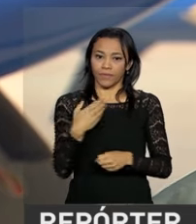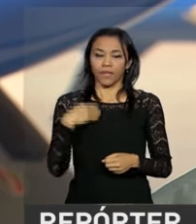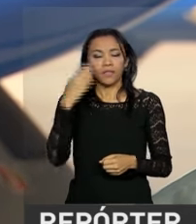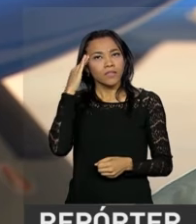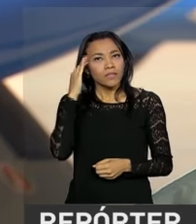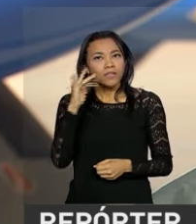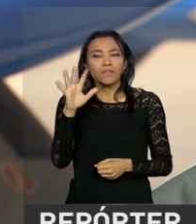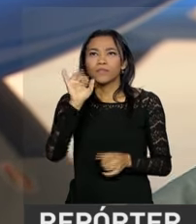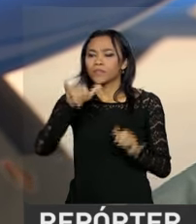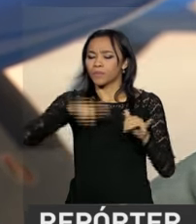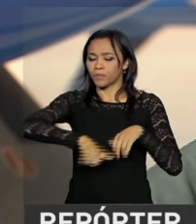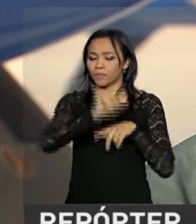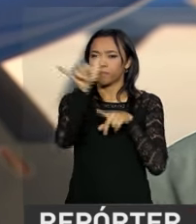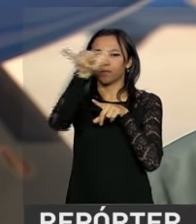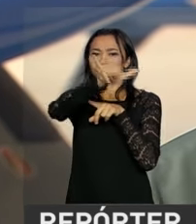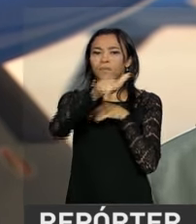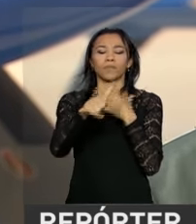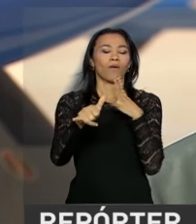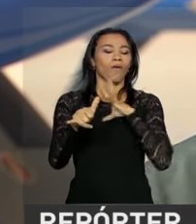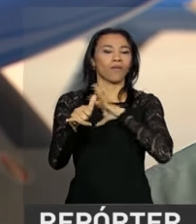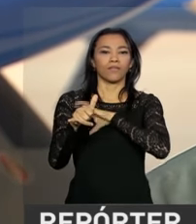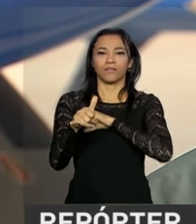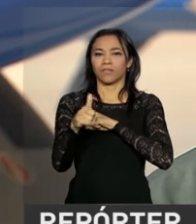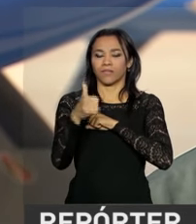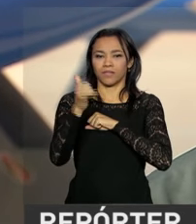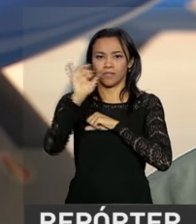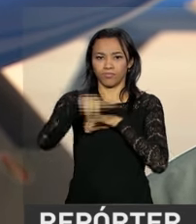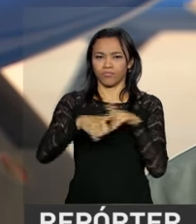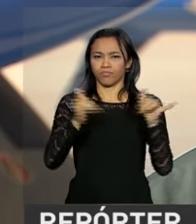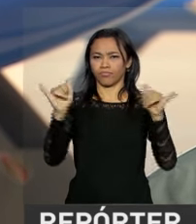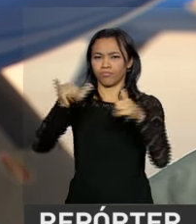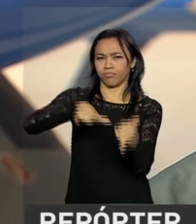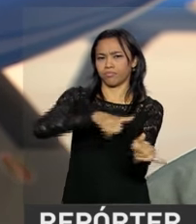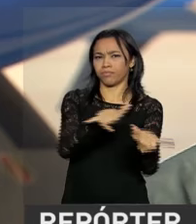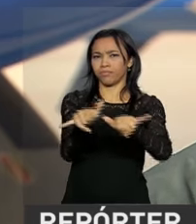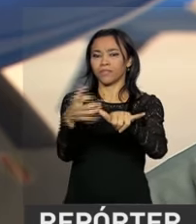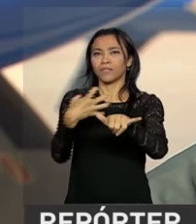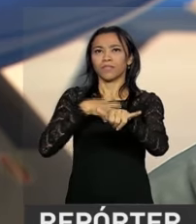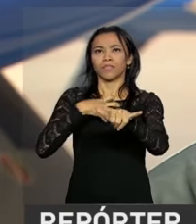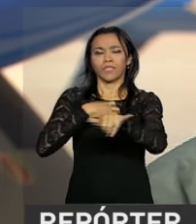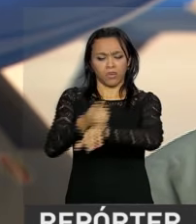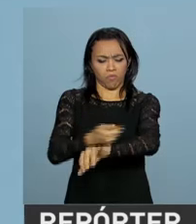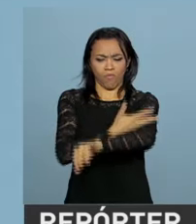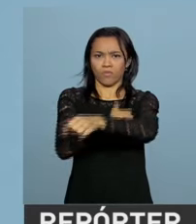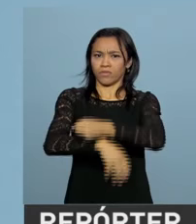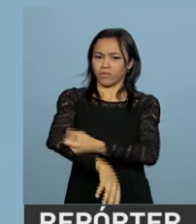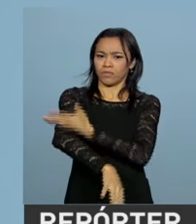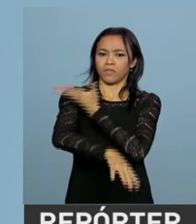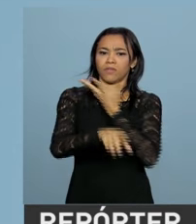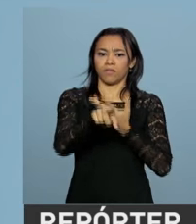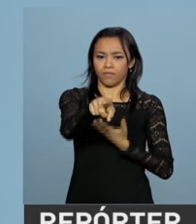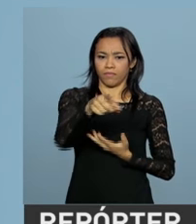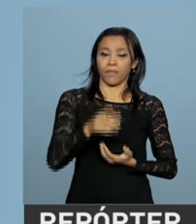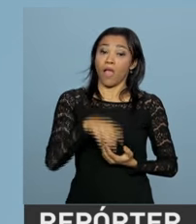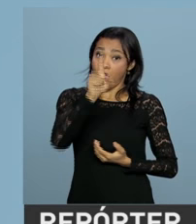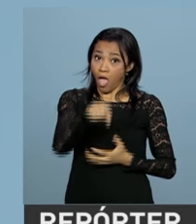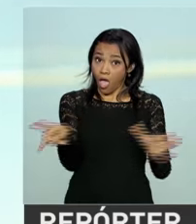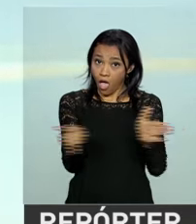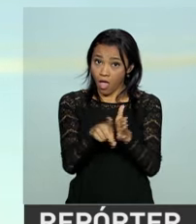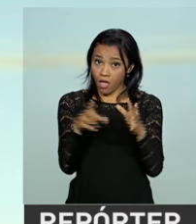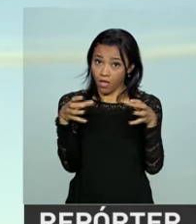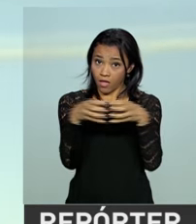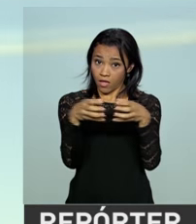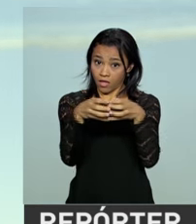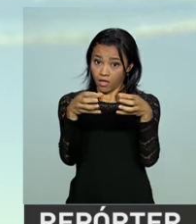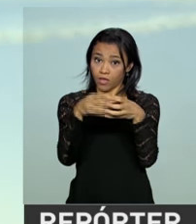voo em si, ele é apaixonante, né? E as acrobacias, elas trazem uma emoção a mais. É um patrimônio do Brasil.